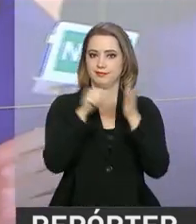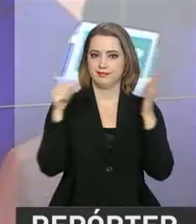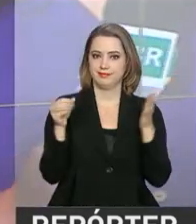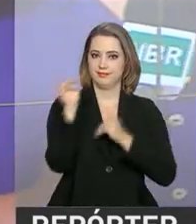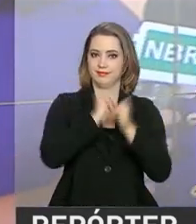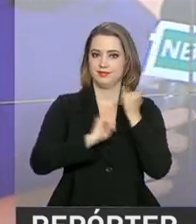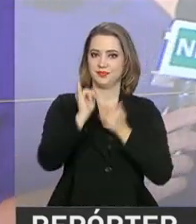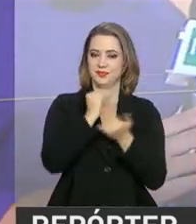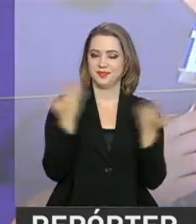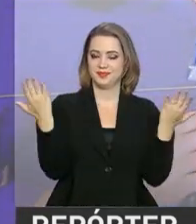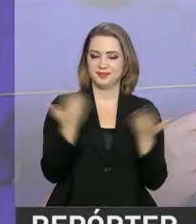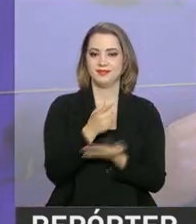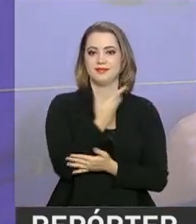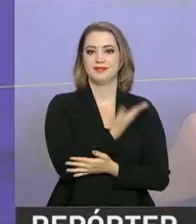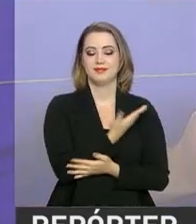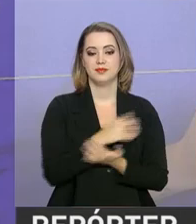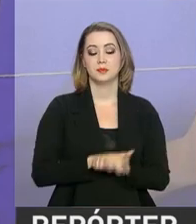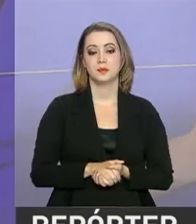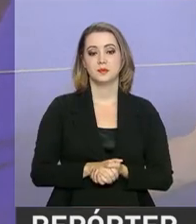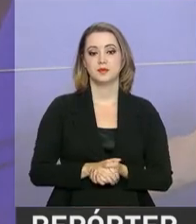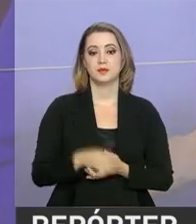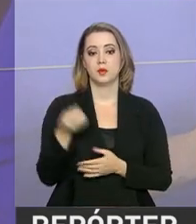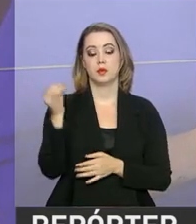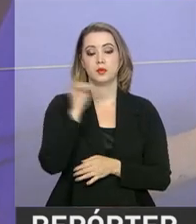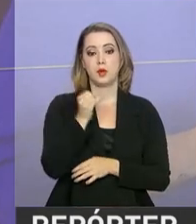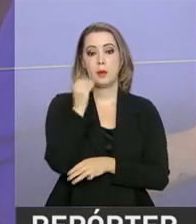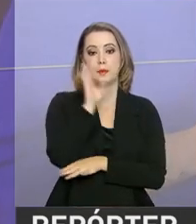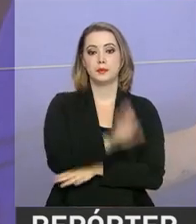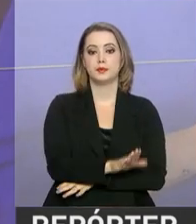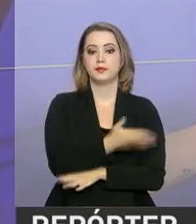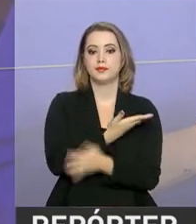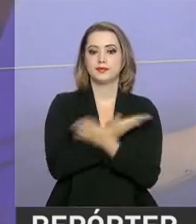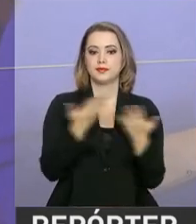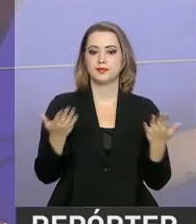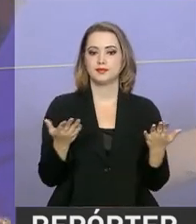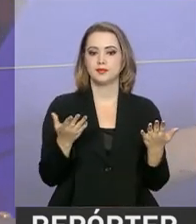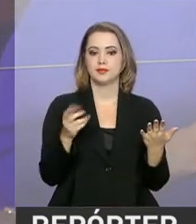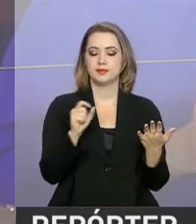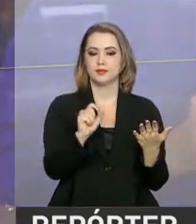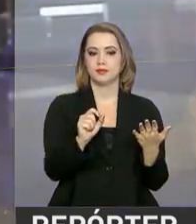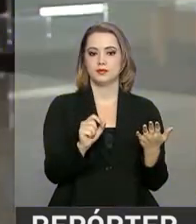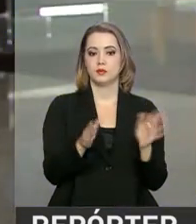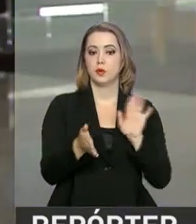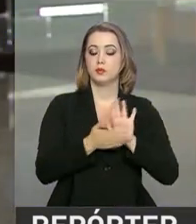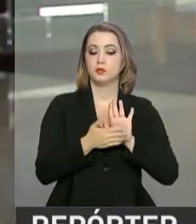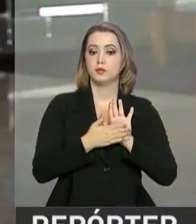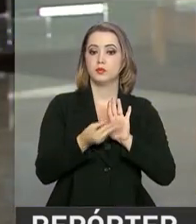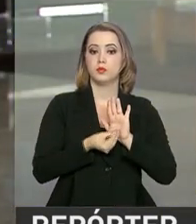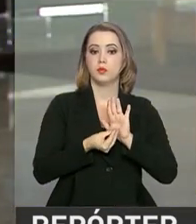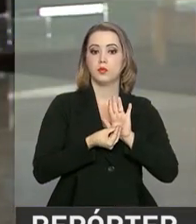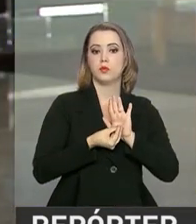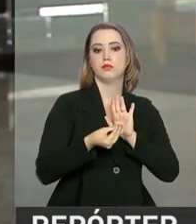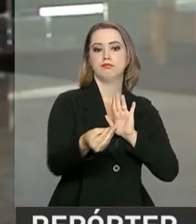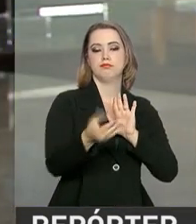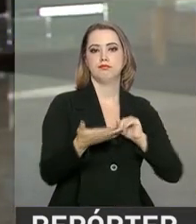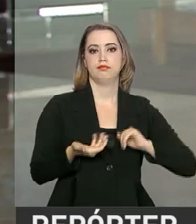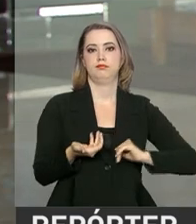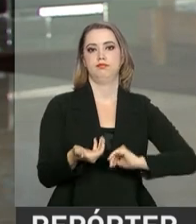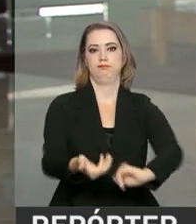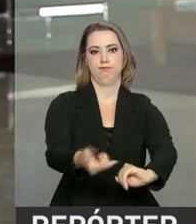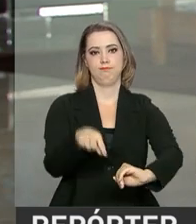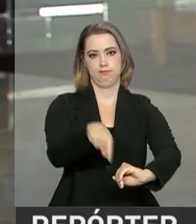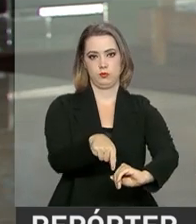tem as informações para a gente. Boa tarde, Thaísa. Boa tarde, José Luiz. Boa tarde a todos. A proposta enviada ao Congresso Nacional